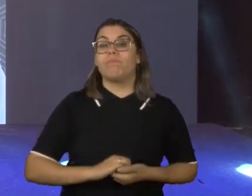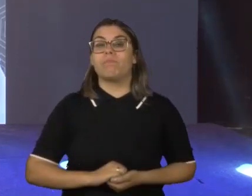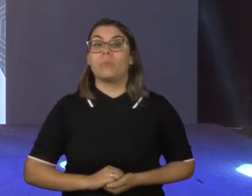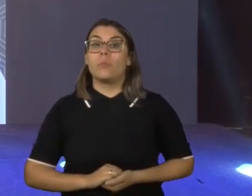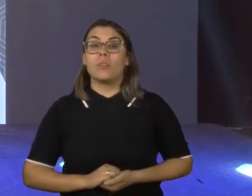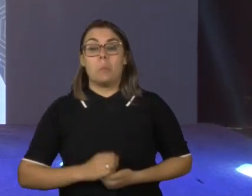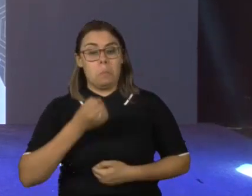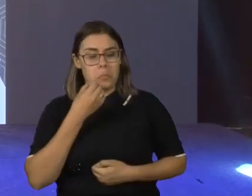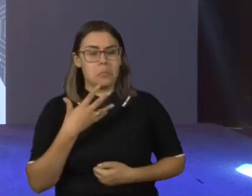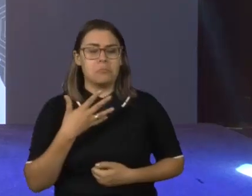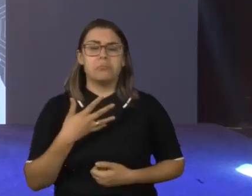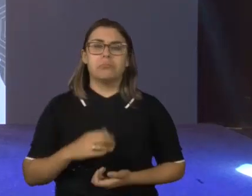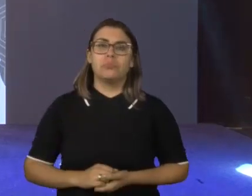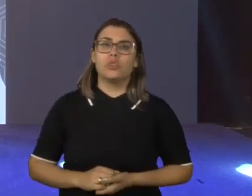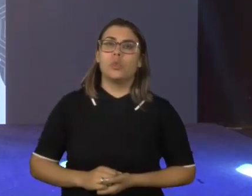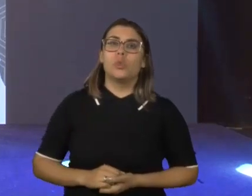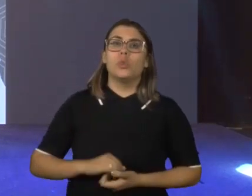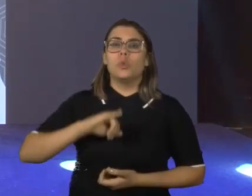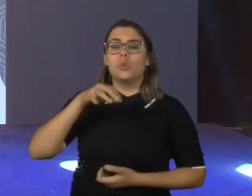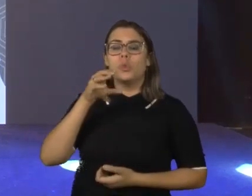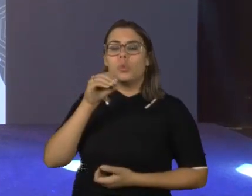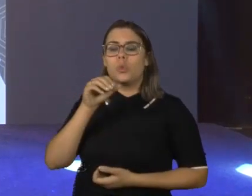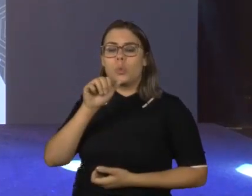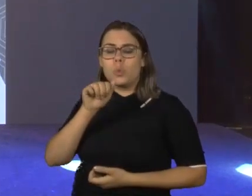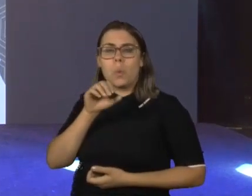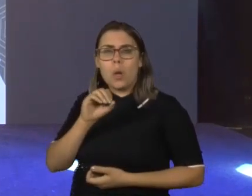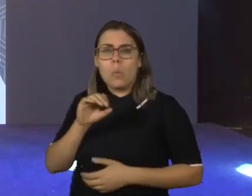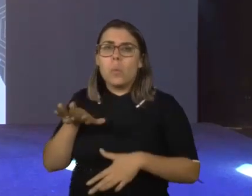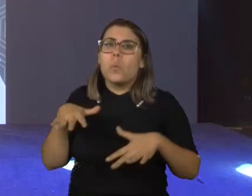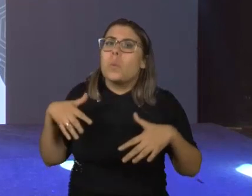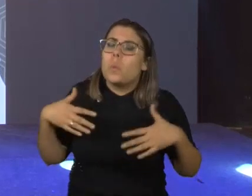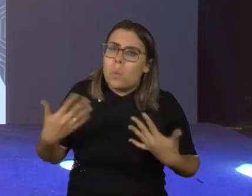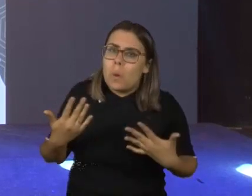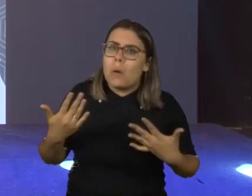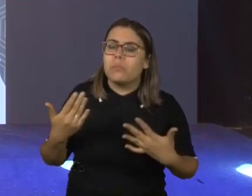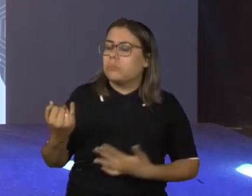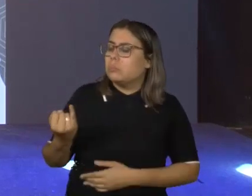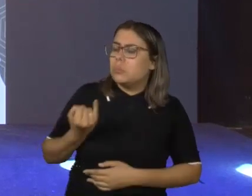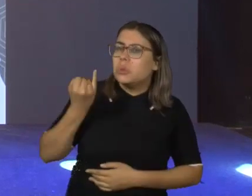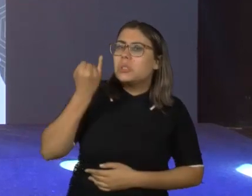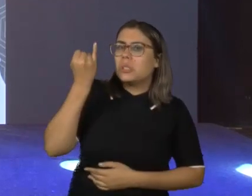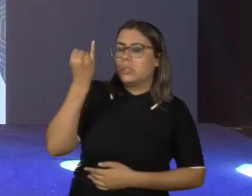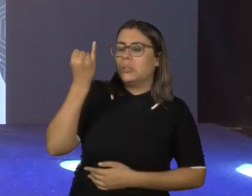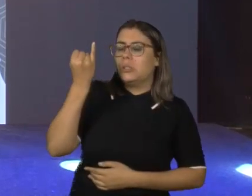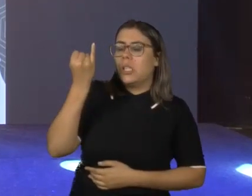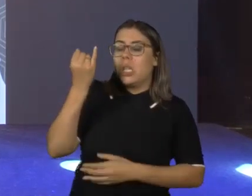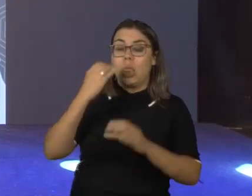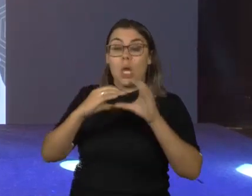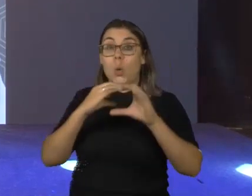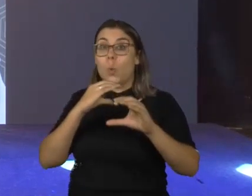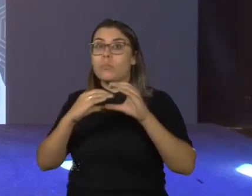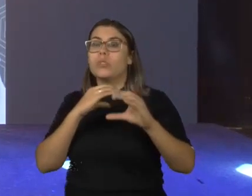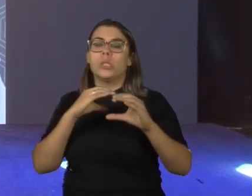Maravilha. Agora eu vou perguntar para o João. João, qual é a importância da comunicação alternativa na